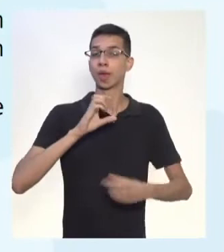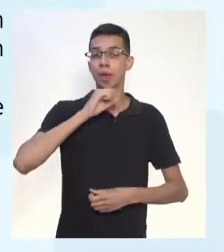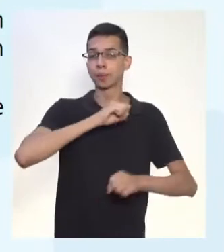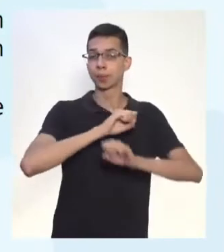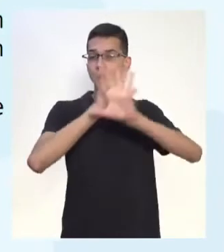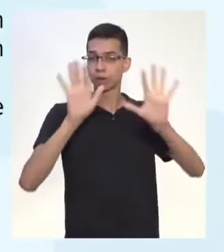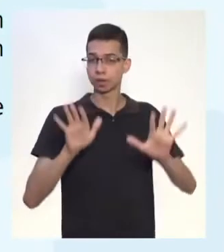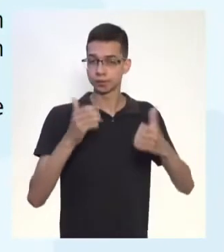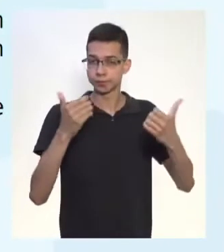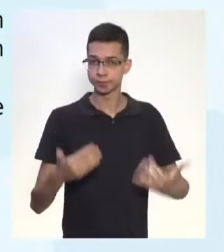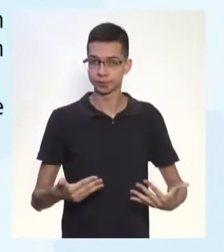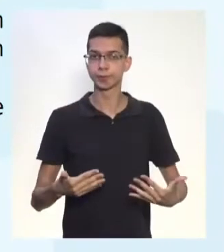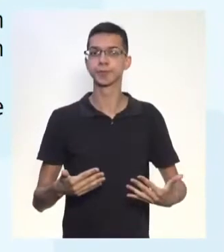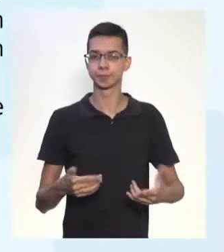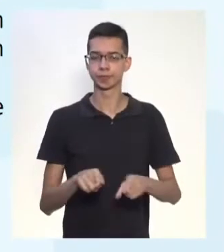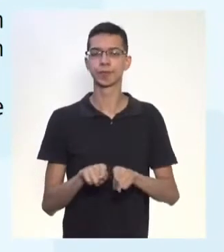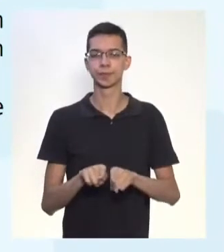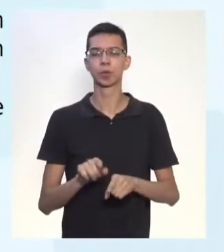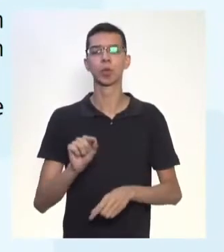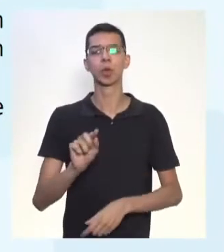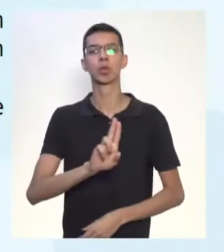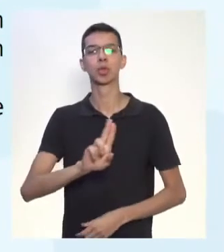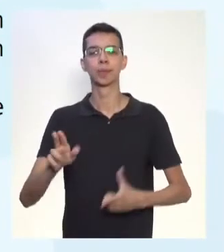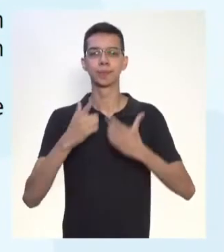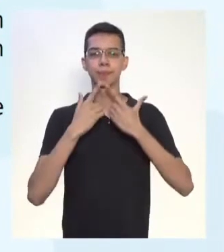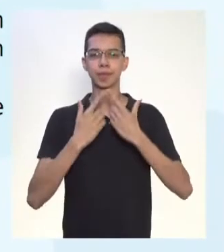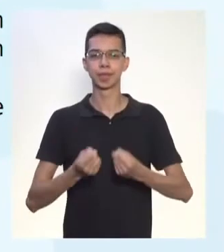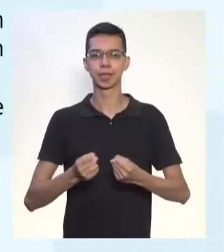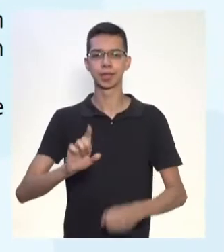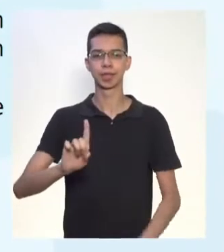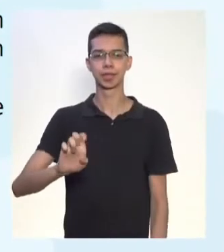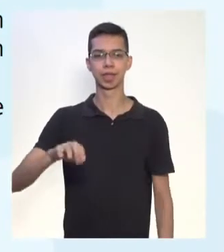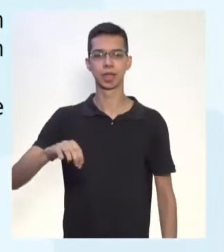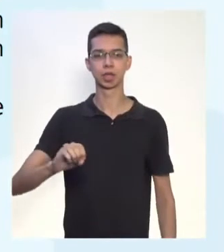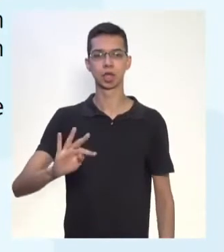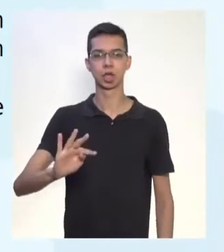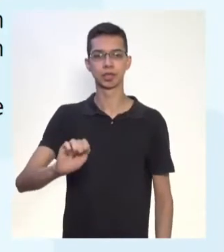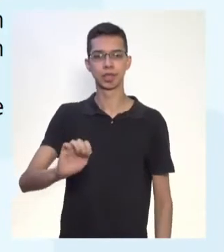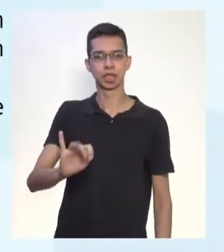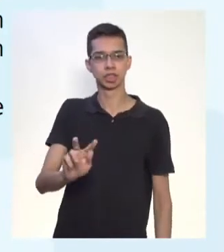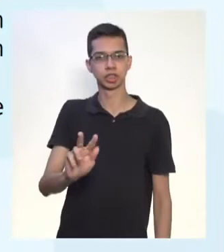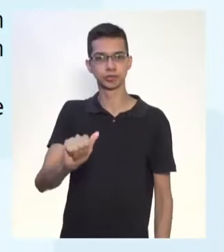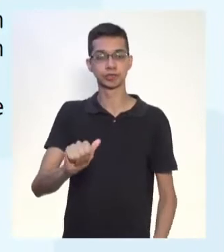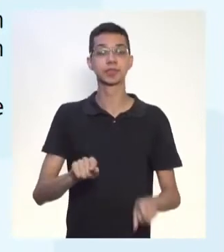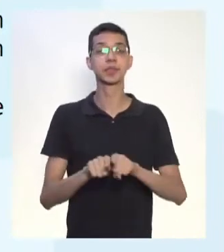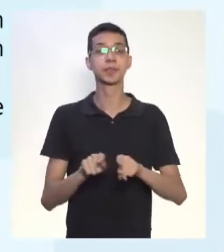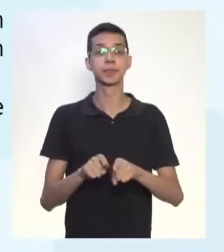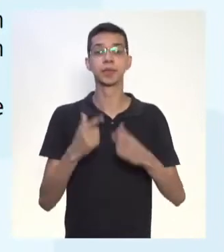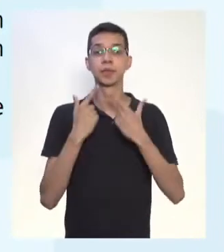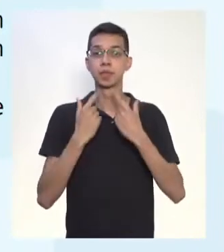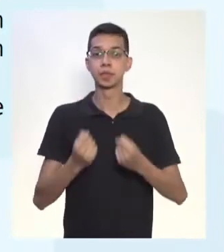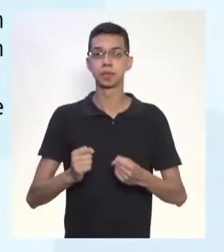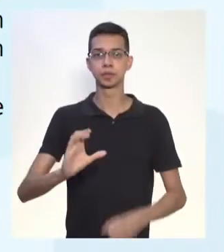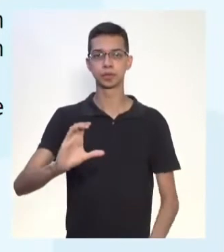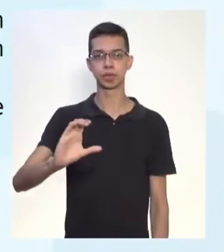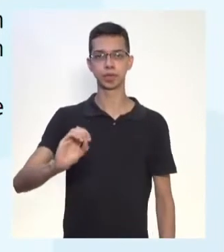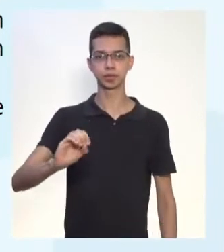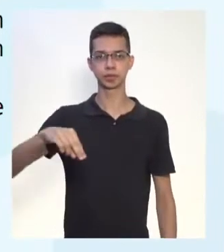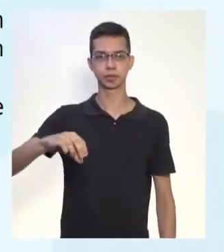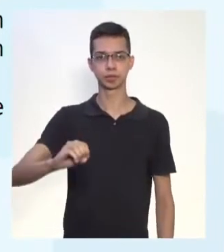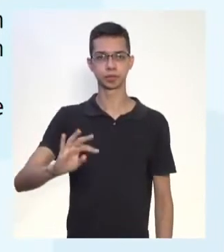Também chamamos ela de linguagem denotativa. E também temos a linguagem conotativa, chamada